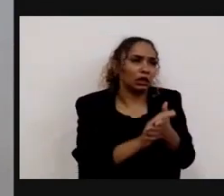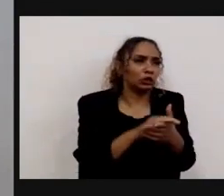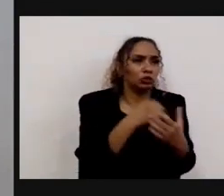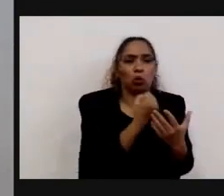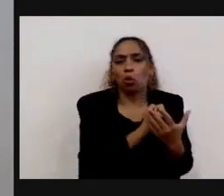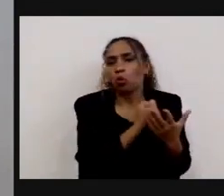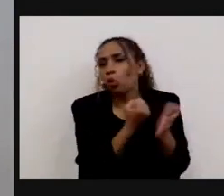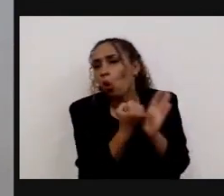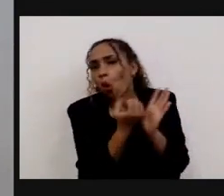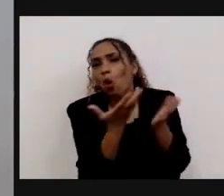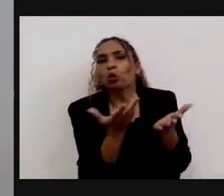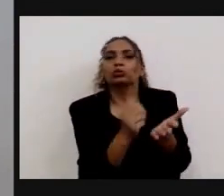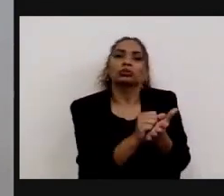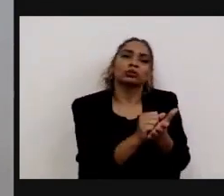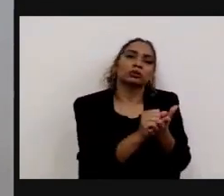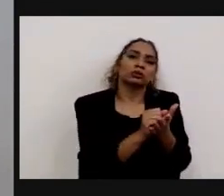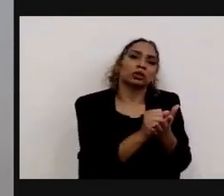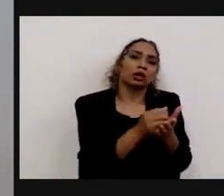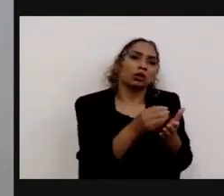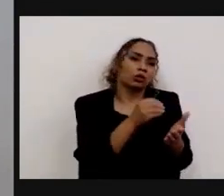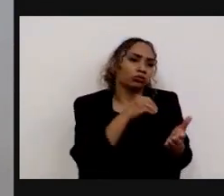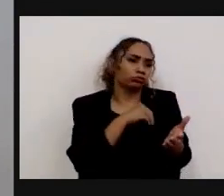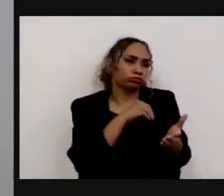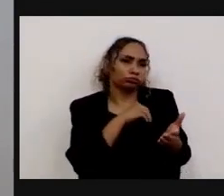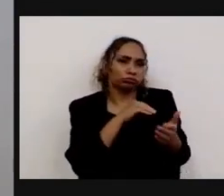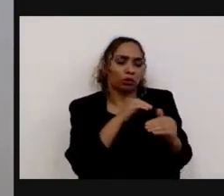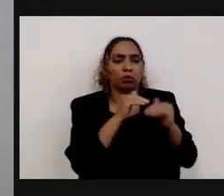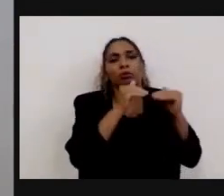ou a uma gratificação de